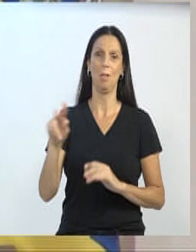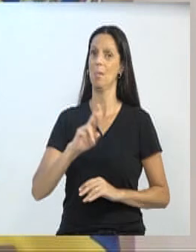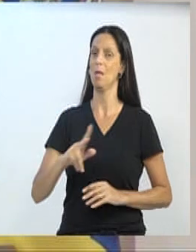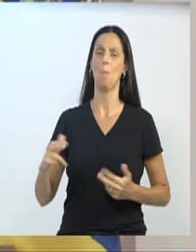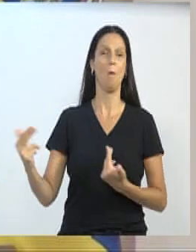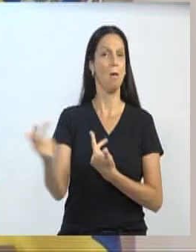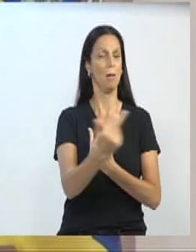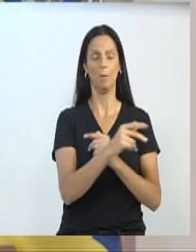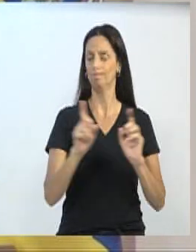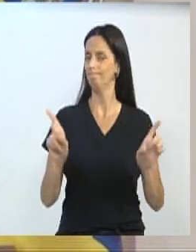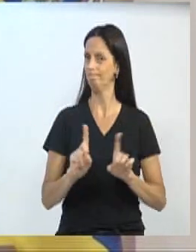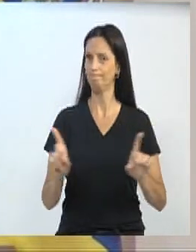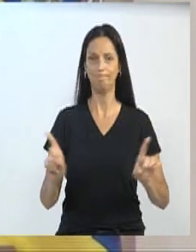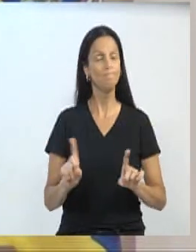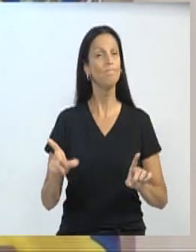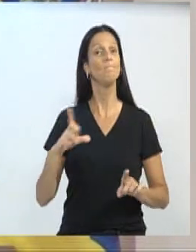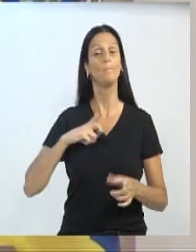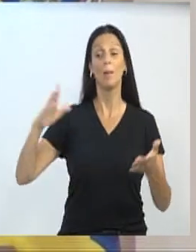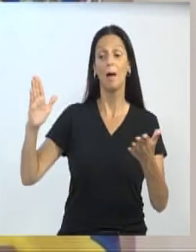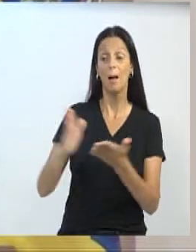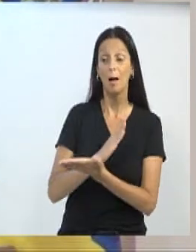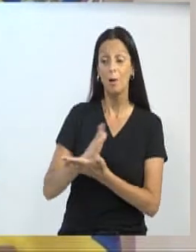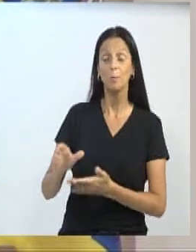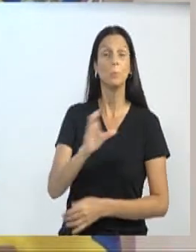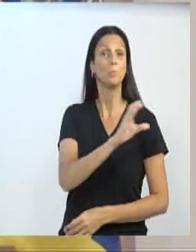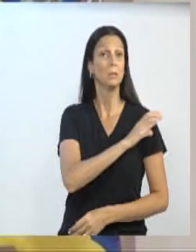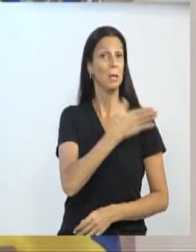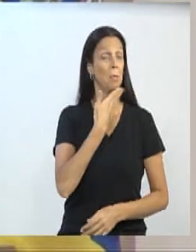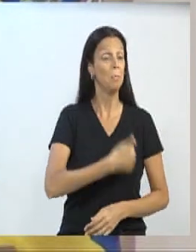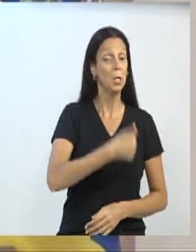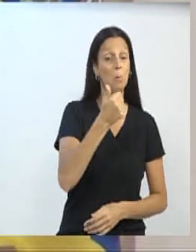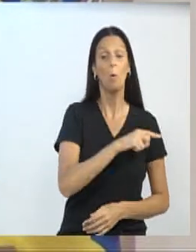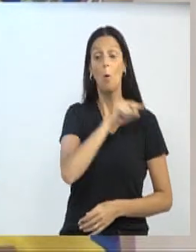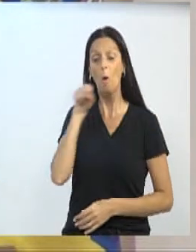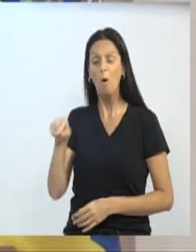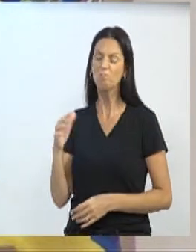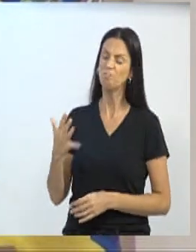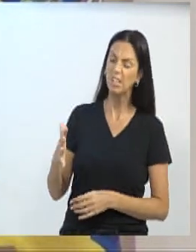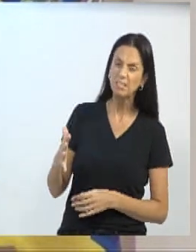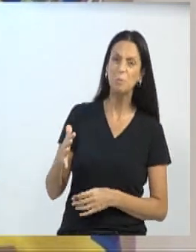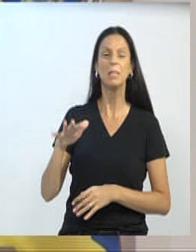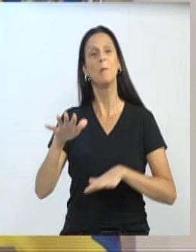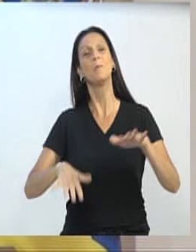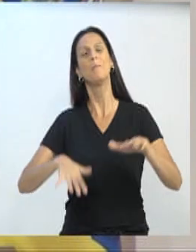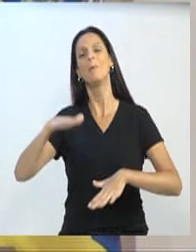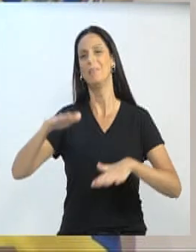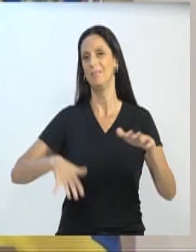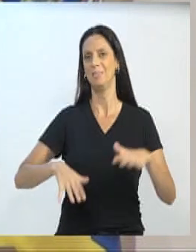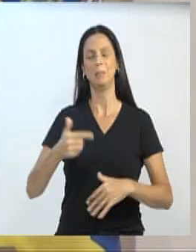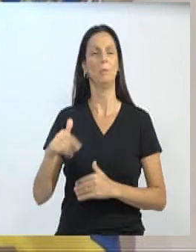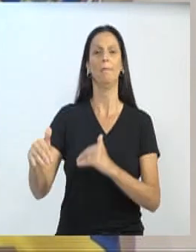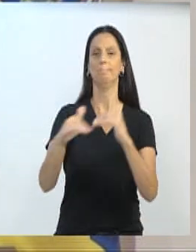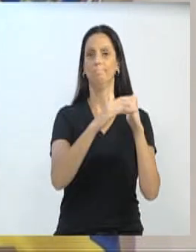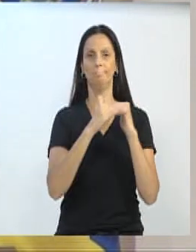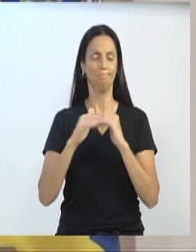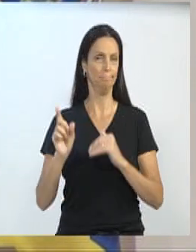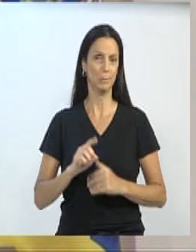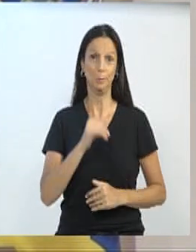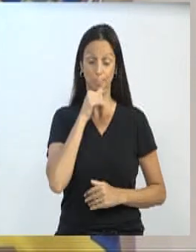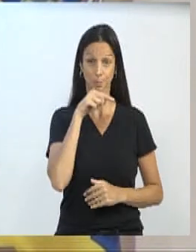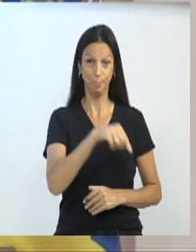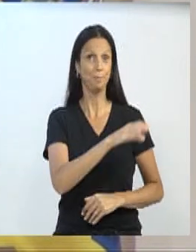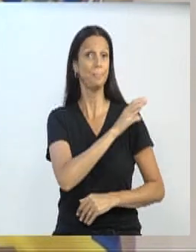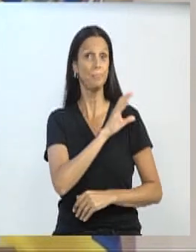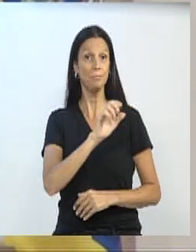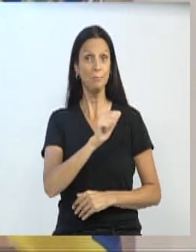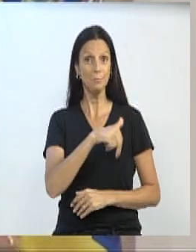tem seis que estão melhores estruturados outros outros um pouquinho menos a questão aqui é do Arão Rebelo realmente é